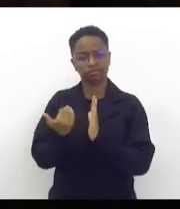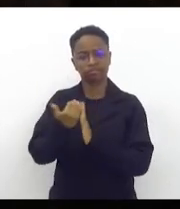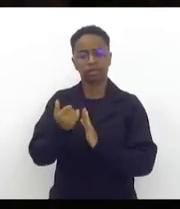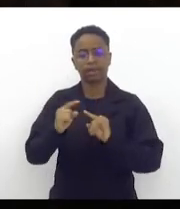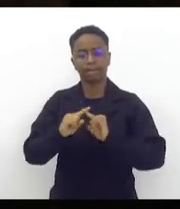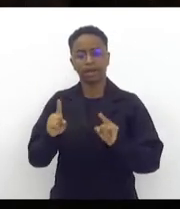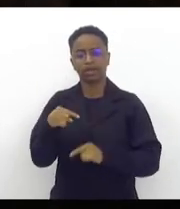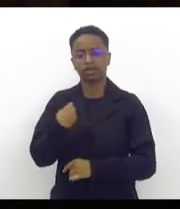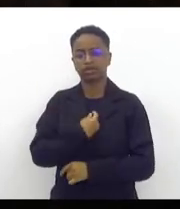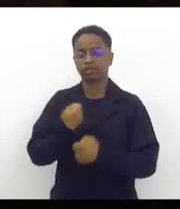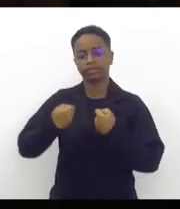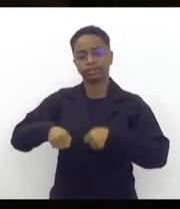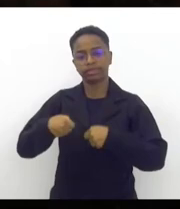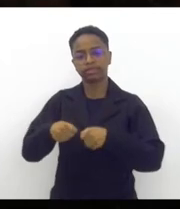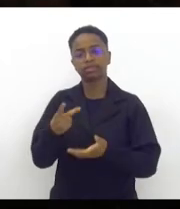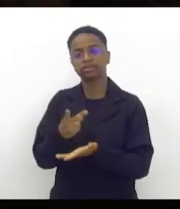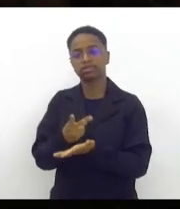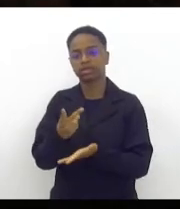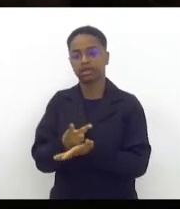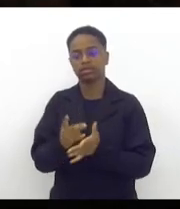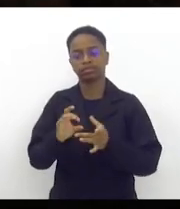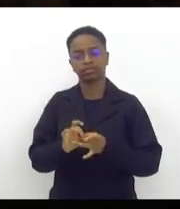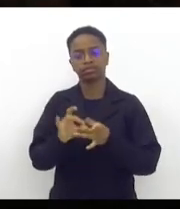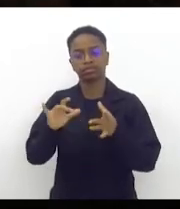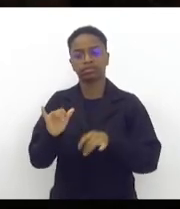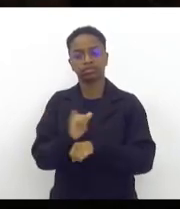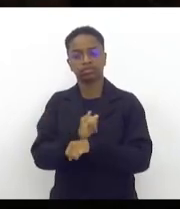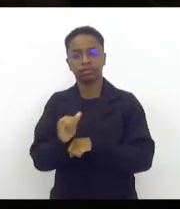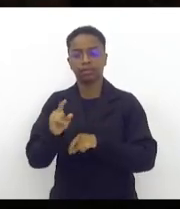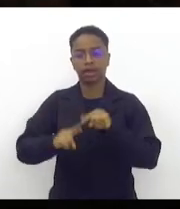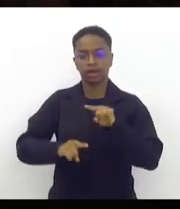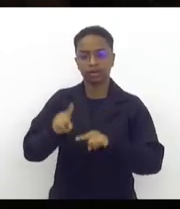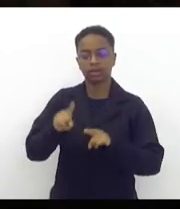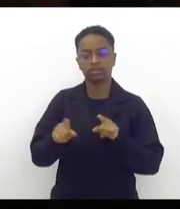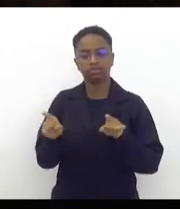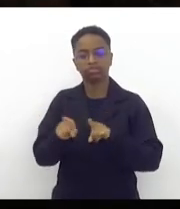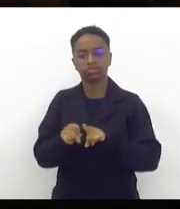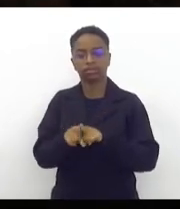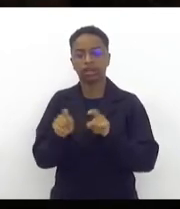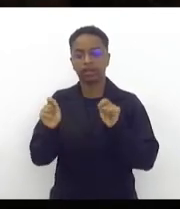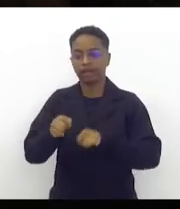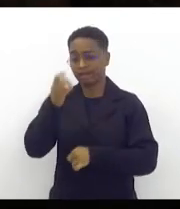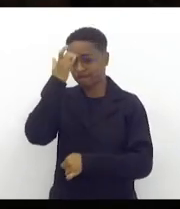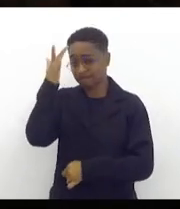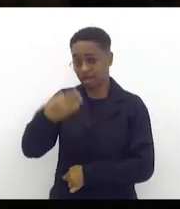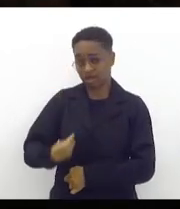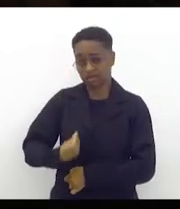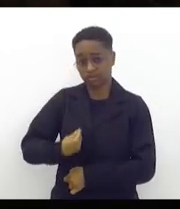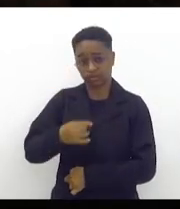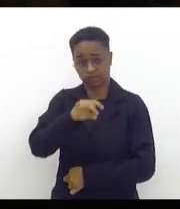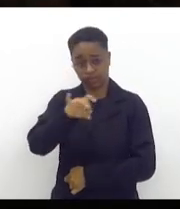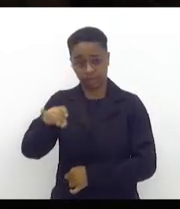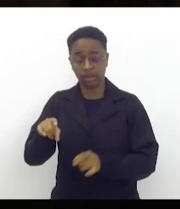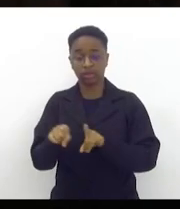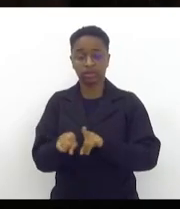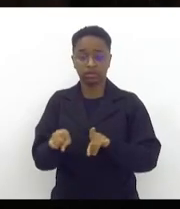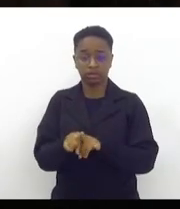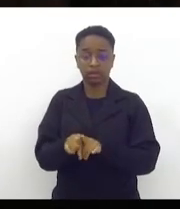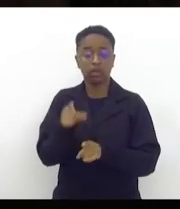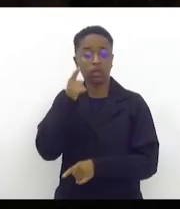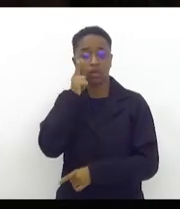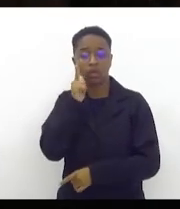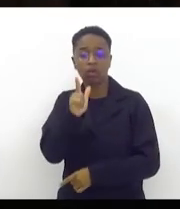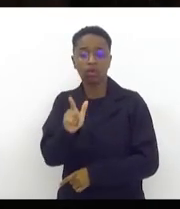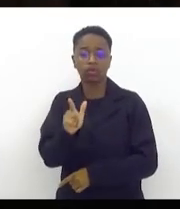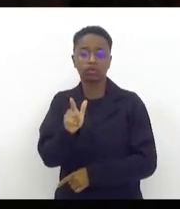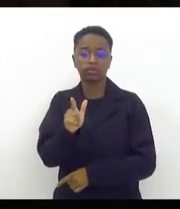que cada vez mais disponibilizar instrumentos que a gente facilite a vida dessas crianças, que a gente consiga